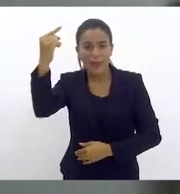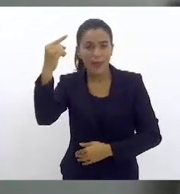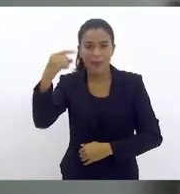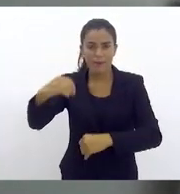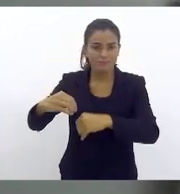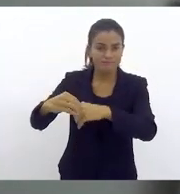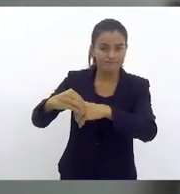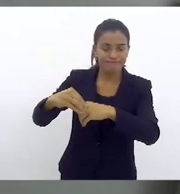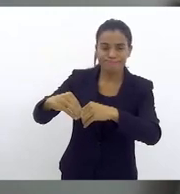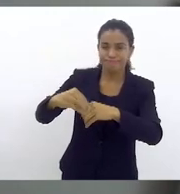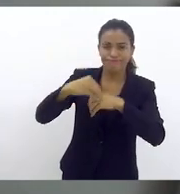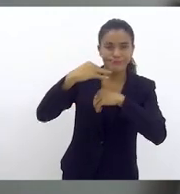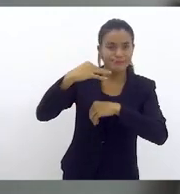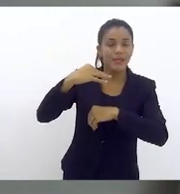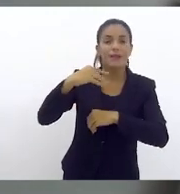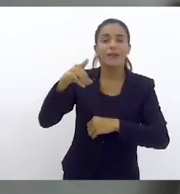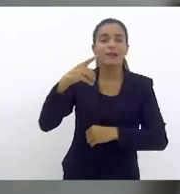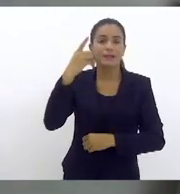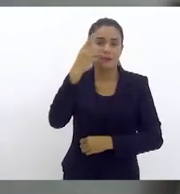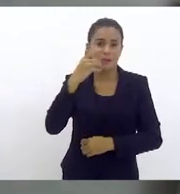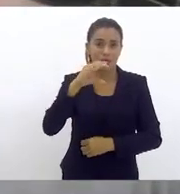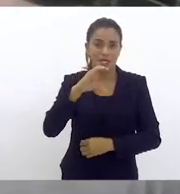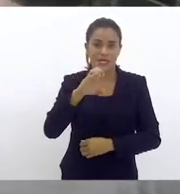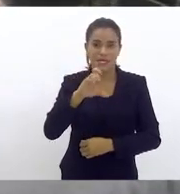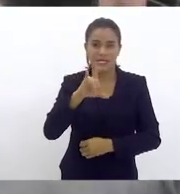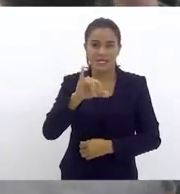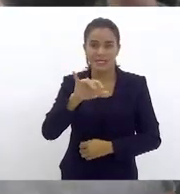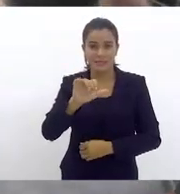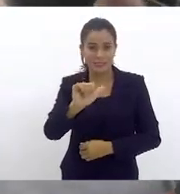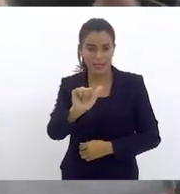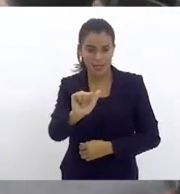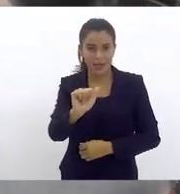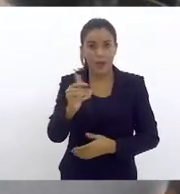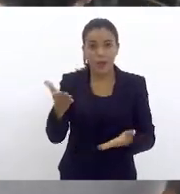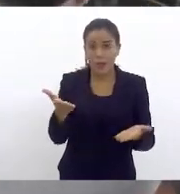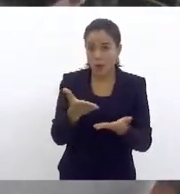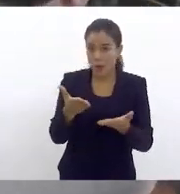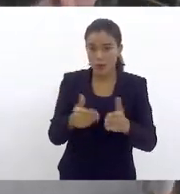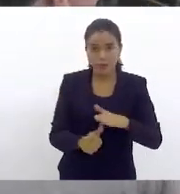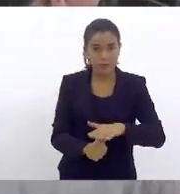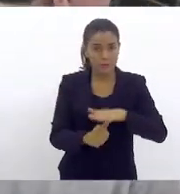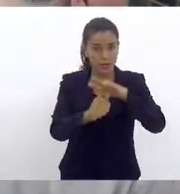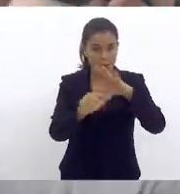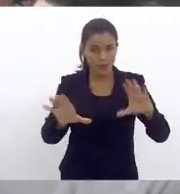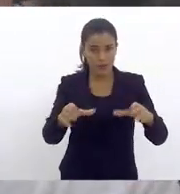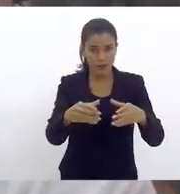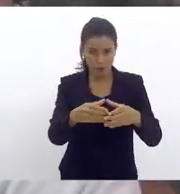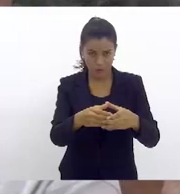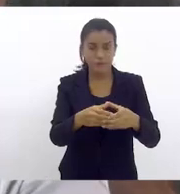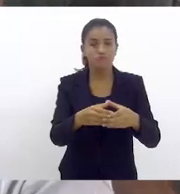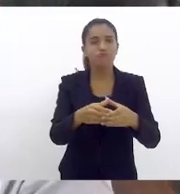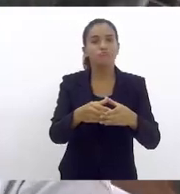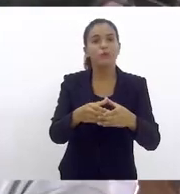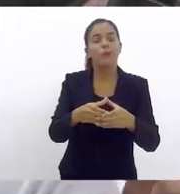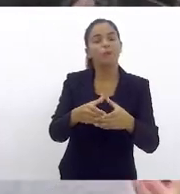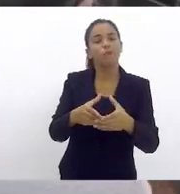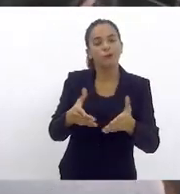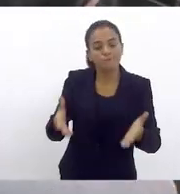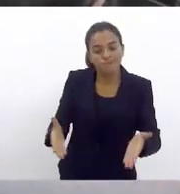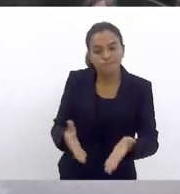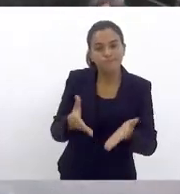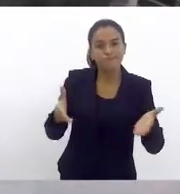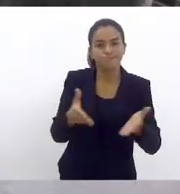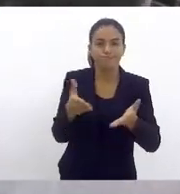deputada Célia Jordão é onde deliberamos na comissão para que hoje é acontecesse esse